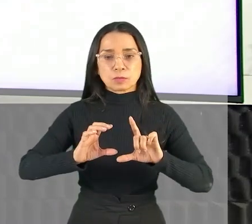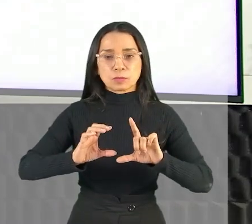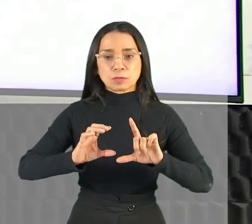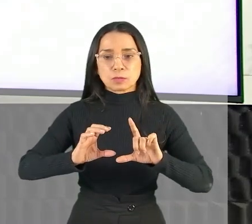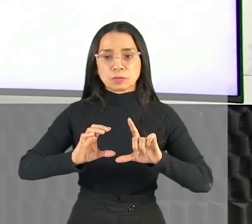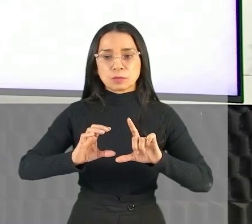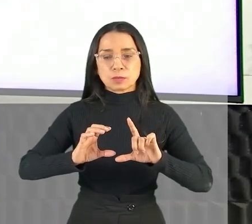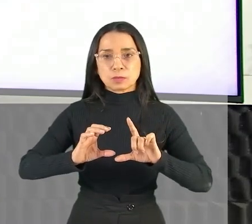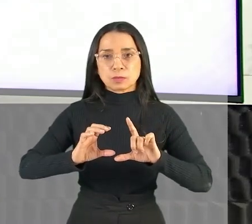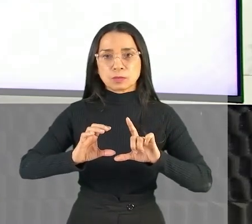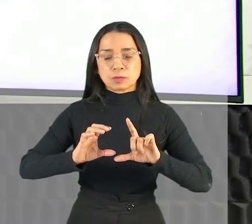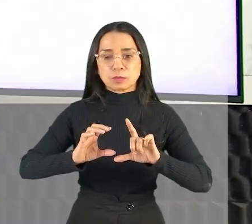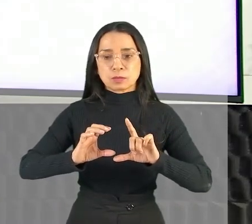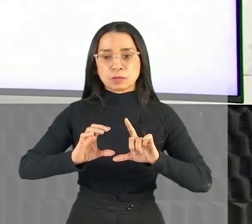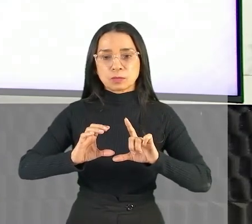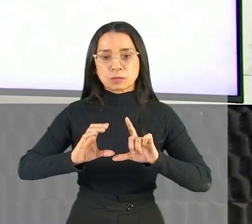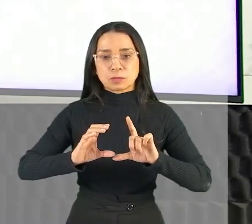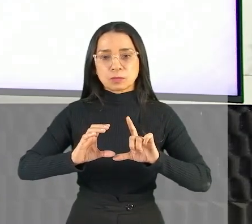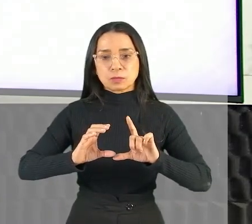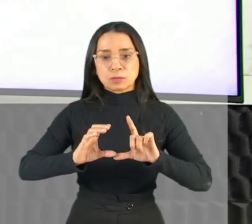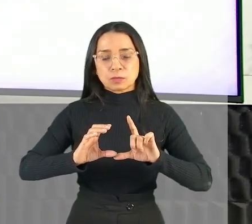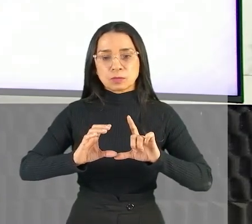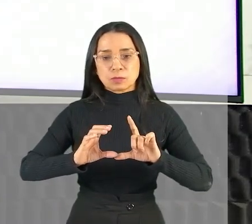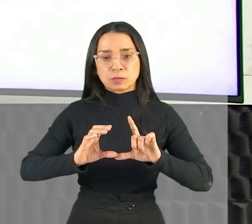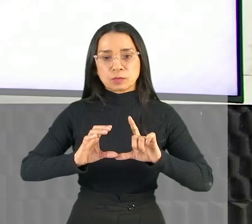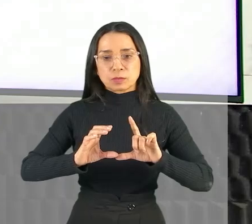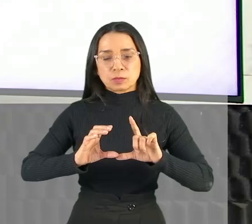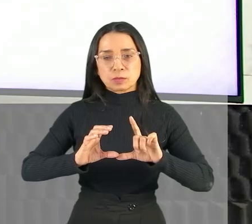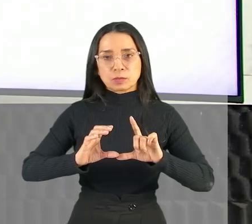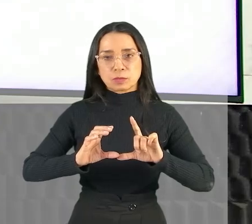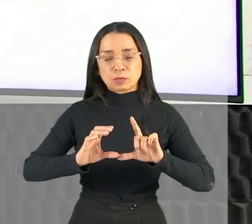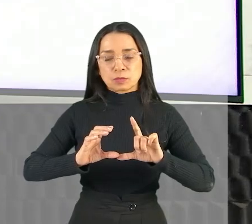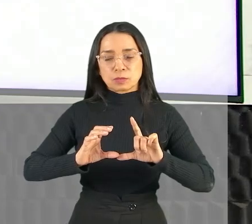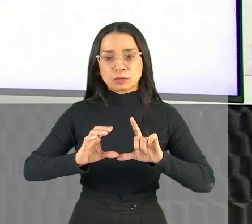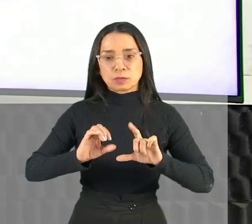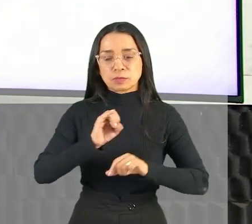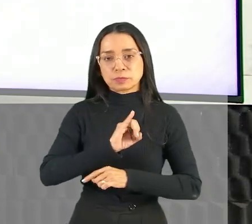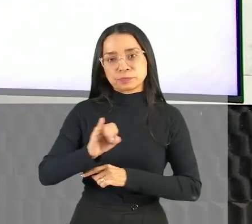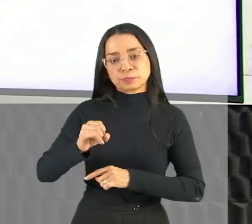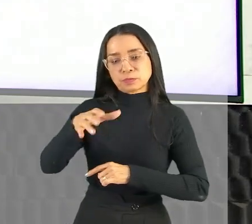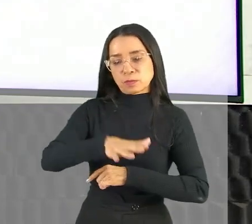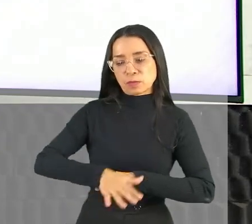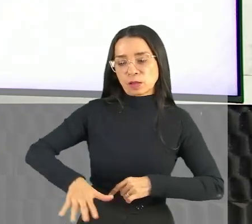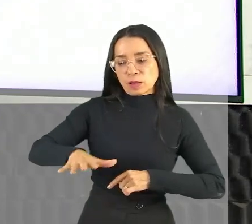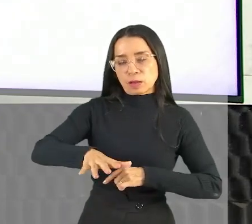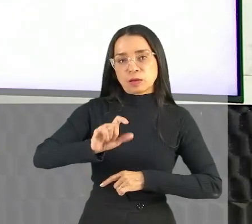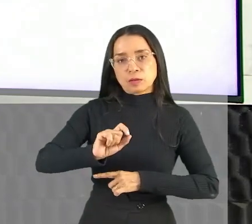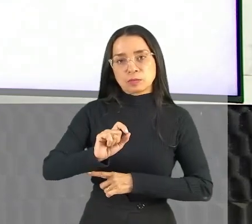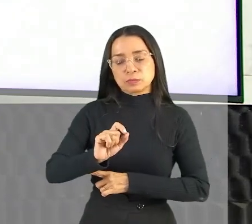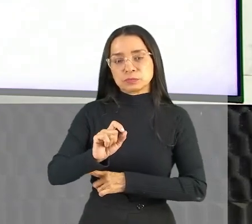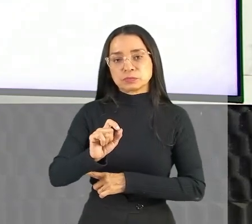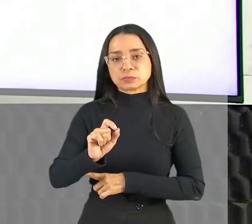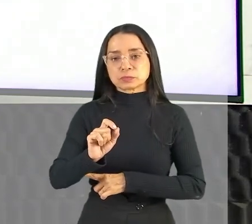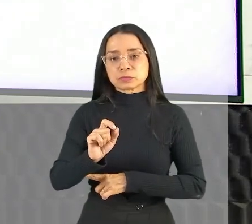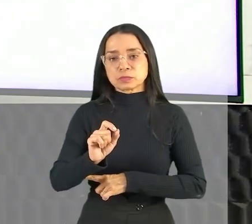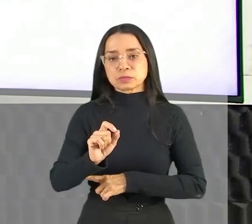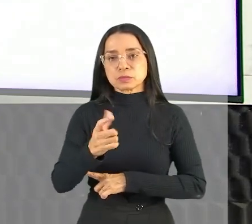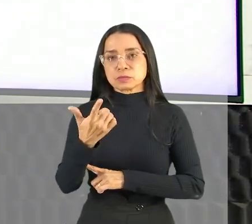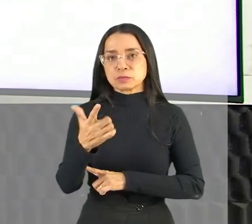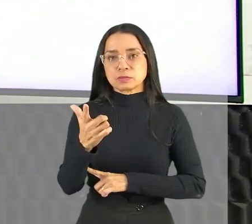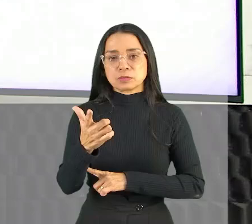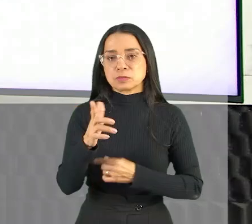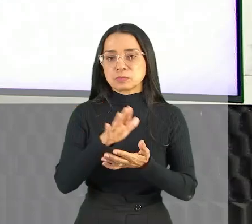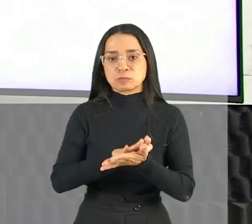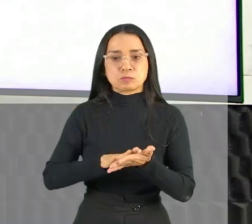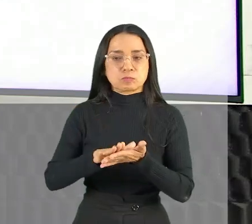fazendo replantio das áreas degradadas. Bom, se eu tenho uma área, né, que não está tendo